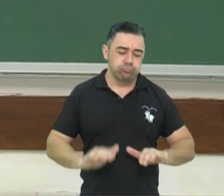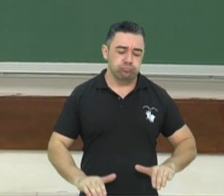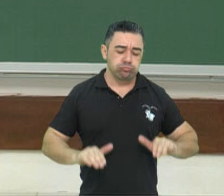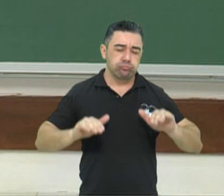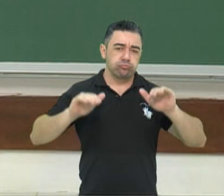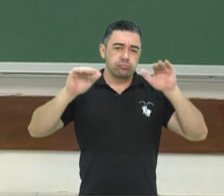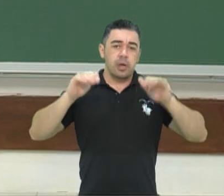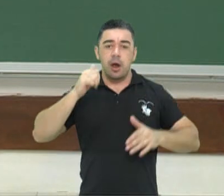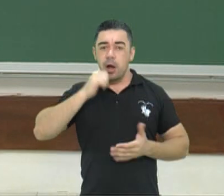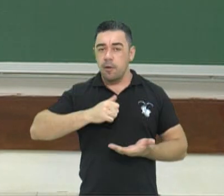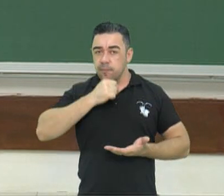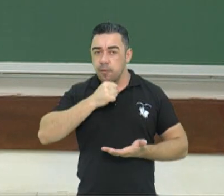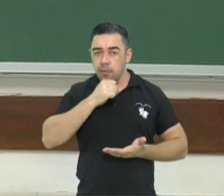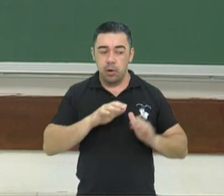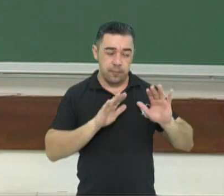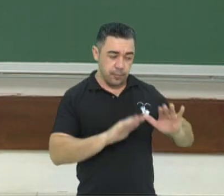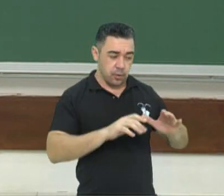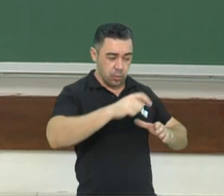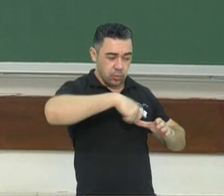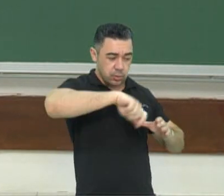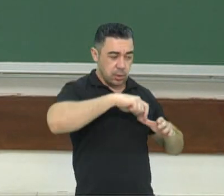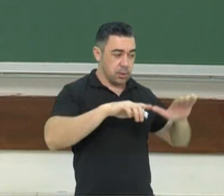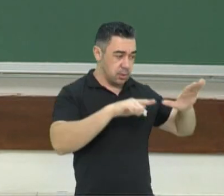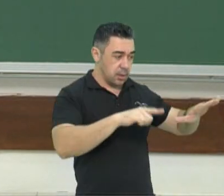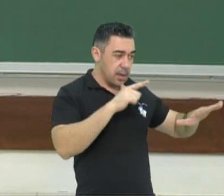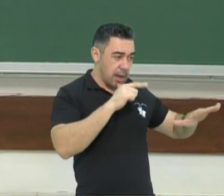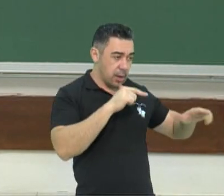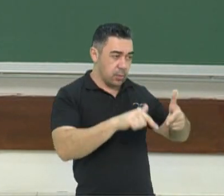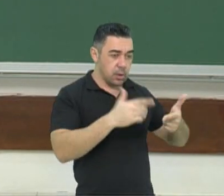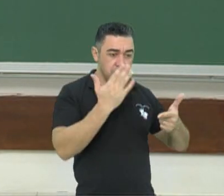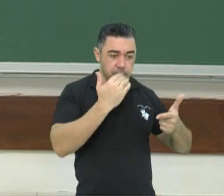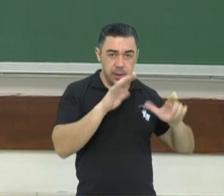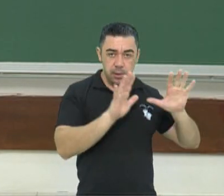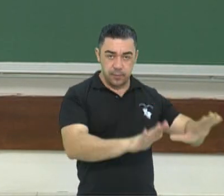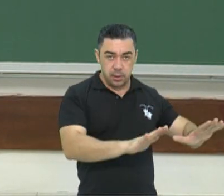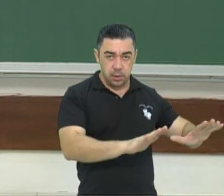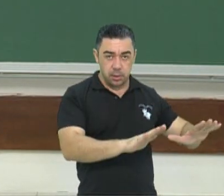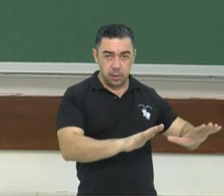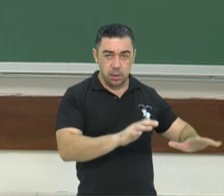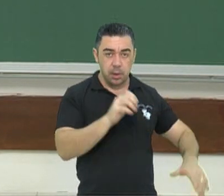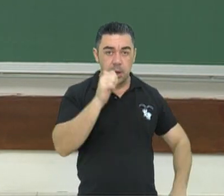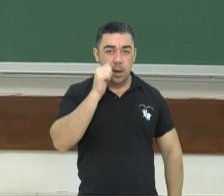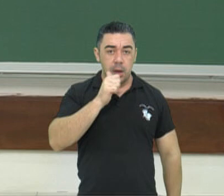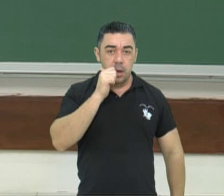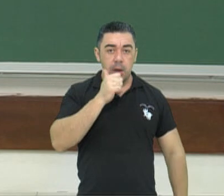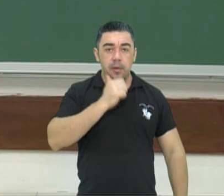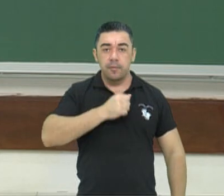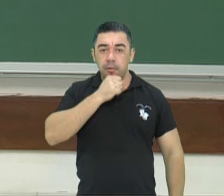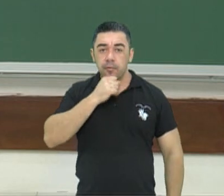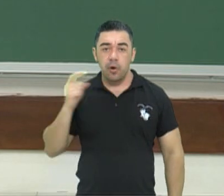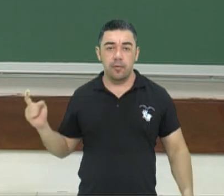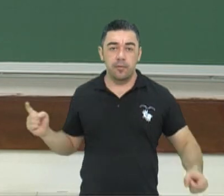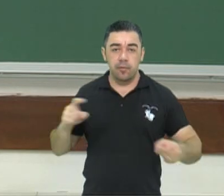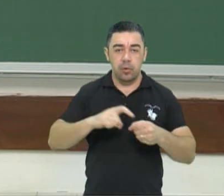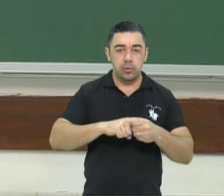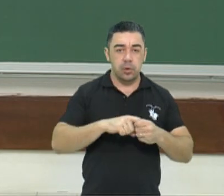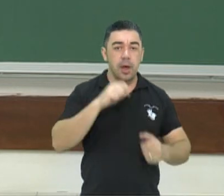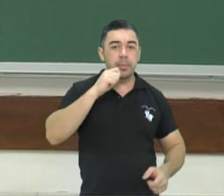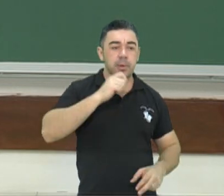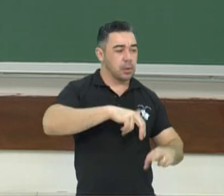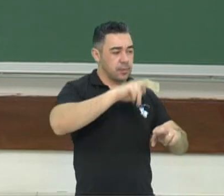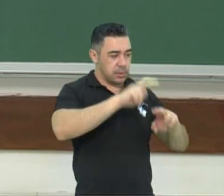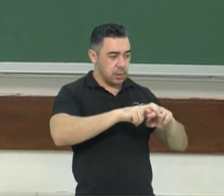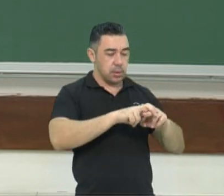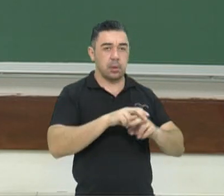dela teve que sair, deixou ela na cozinha e falou, tem água, tem comida aqui, se quiser come. E essa avó voltou 2 horas depois. 2 horas depois, a menina estava sentada na